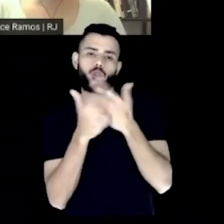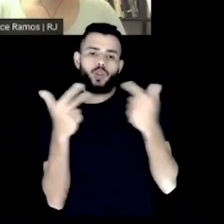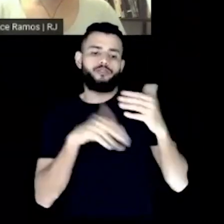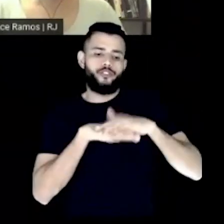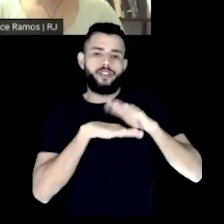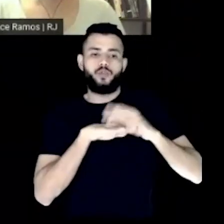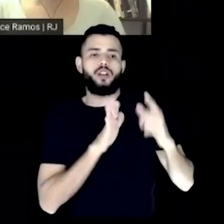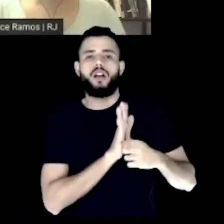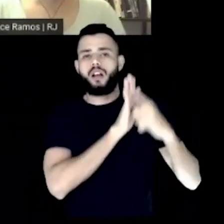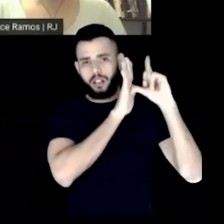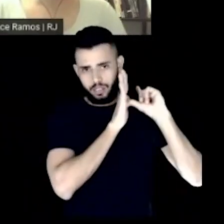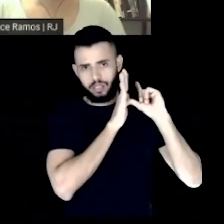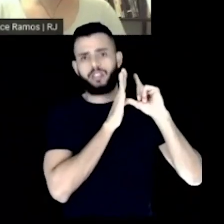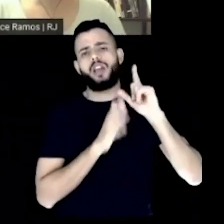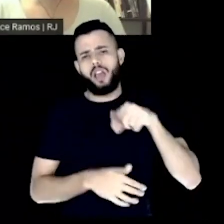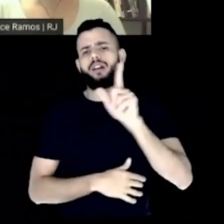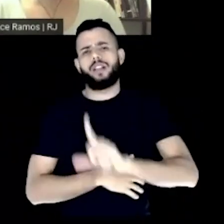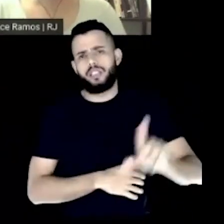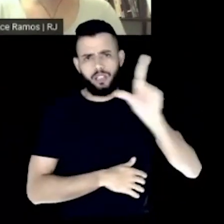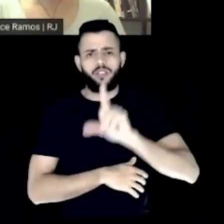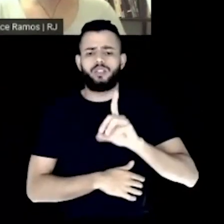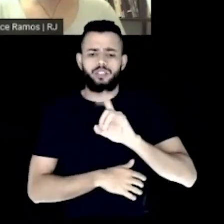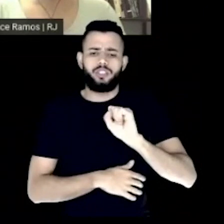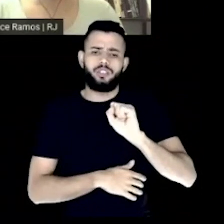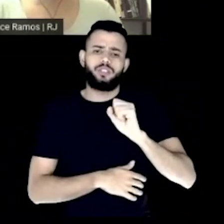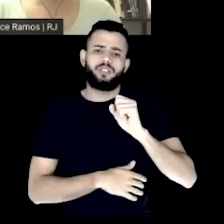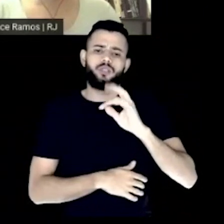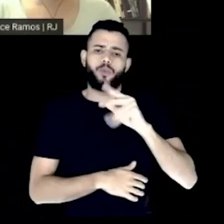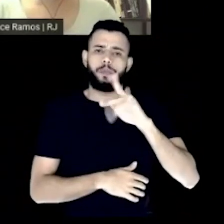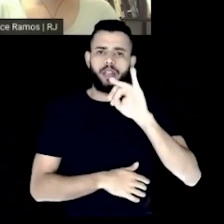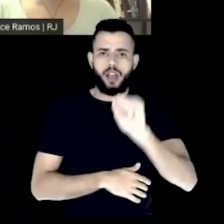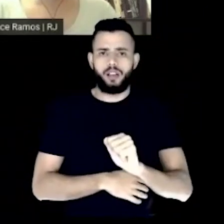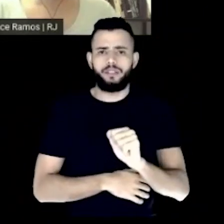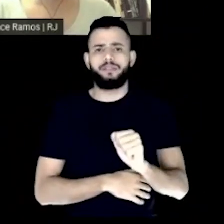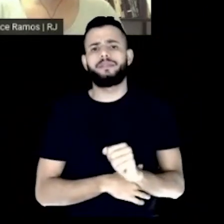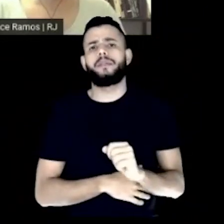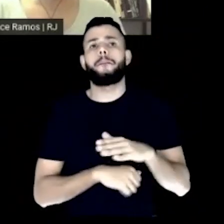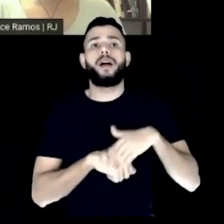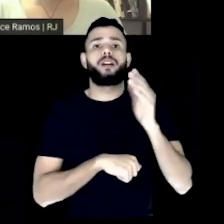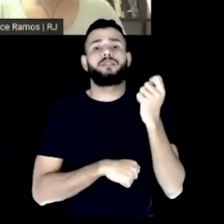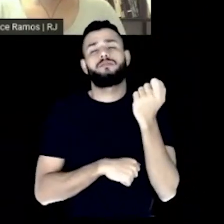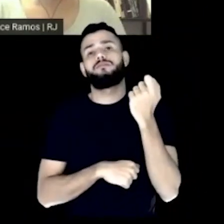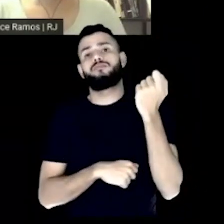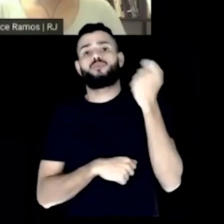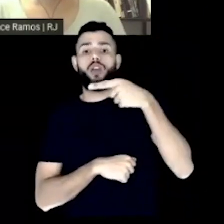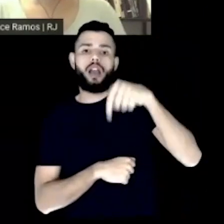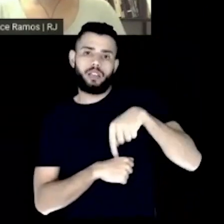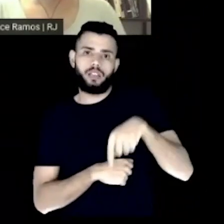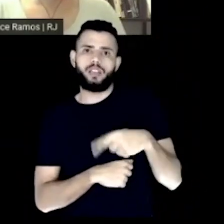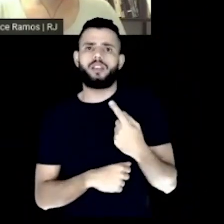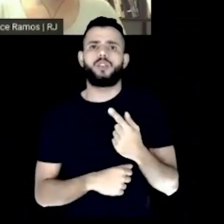já foi feito antes, que são os grandes cânones da literatura fantástica ou distopia, mais do exterior do que os